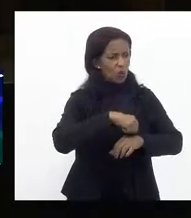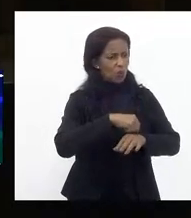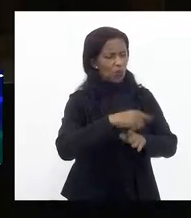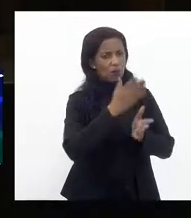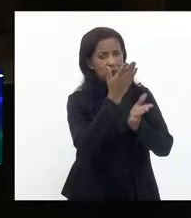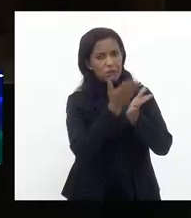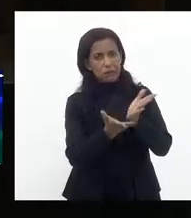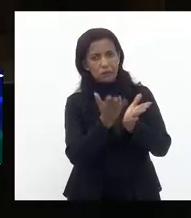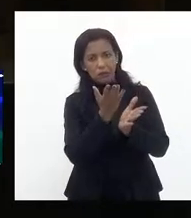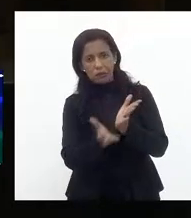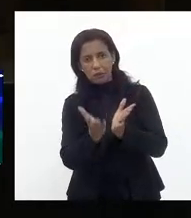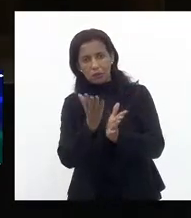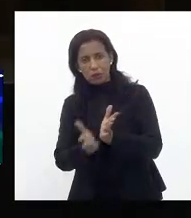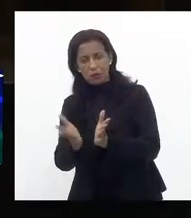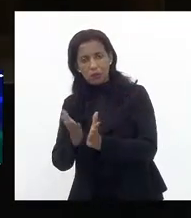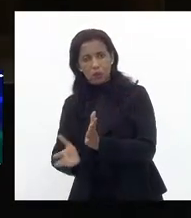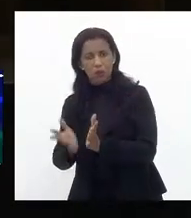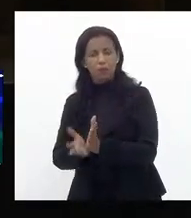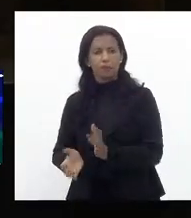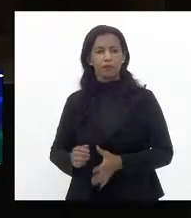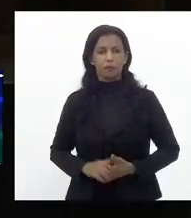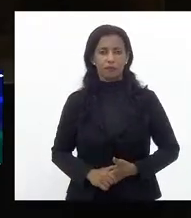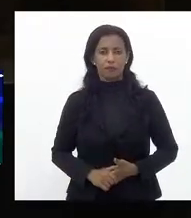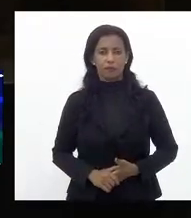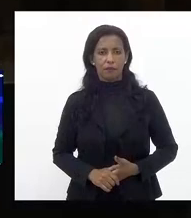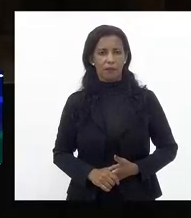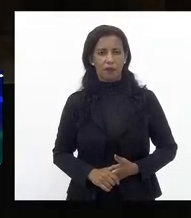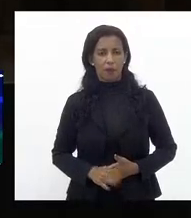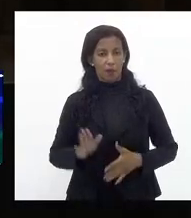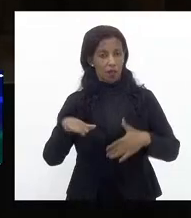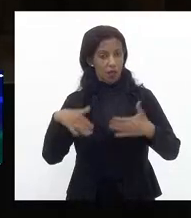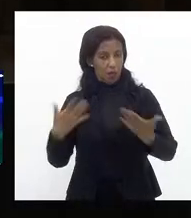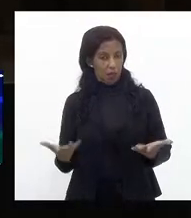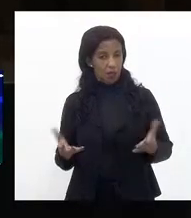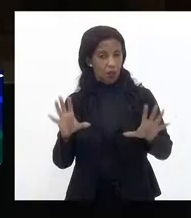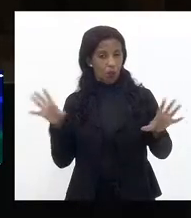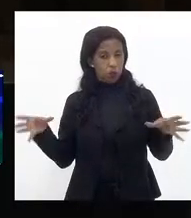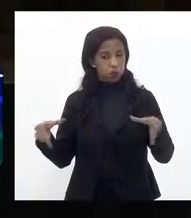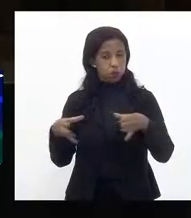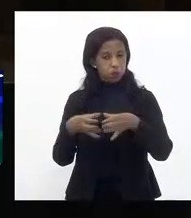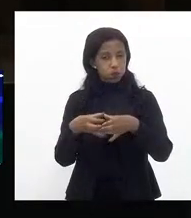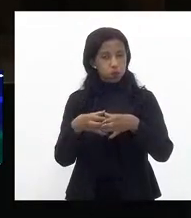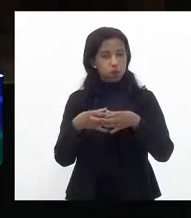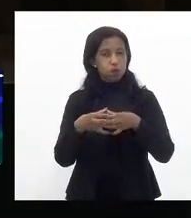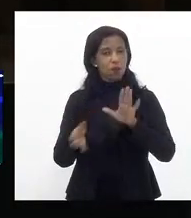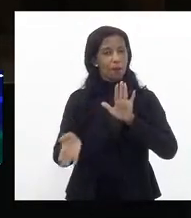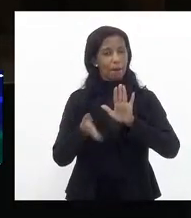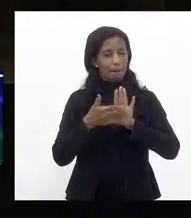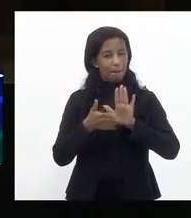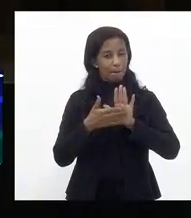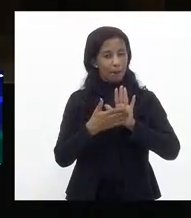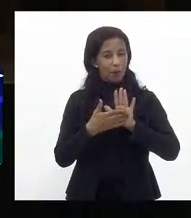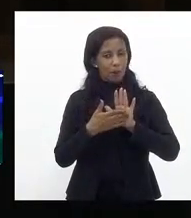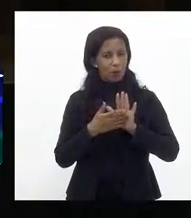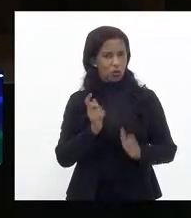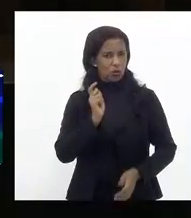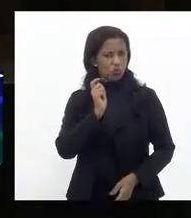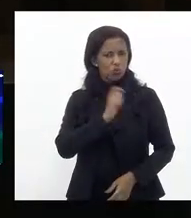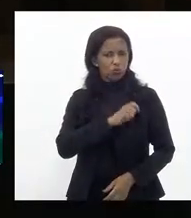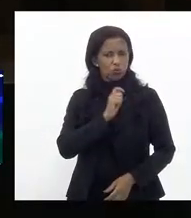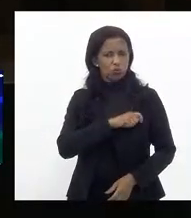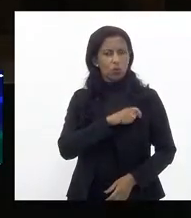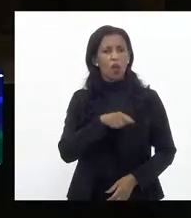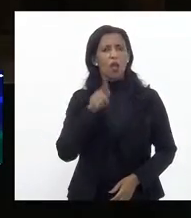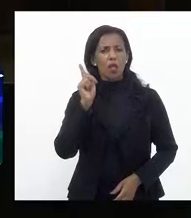a possibilidade de ser perdido. Então, esse pacote da maldade, e é isso que vai estar sendo chamado e